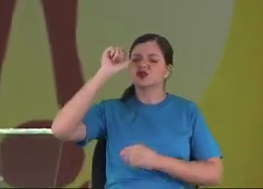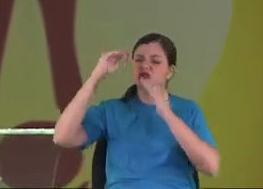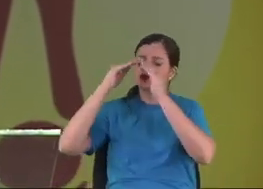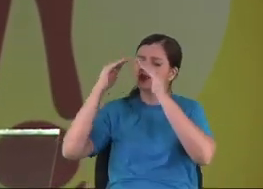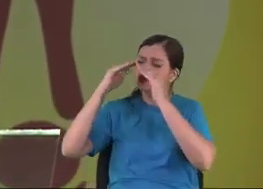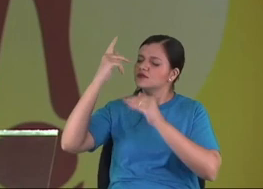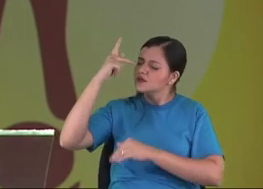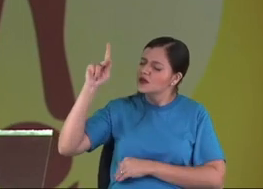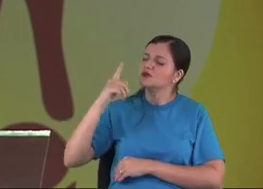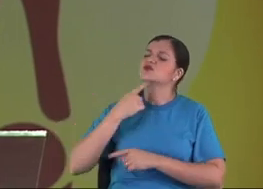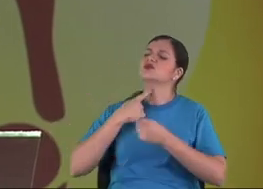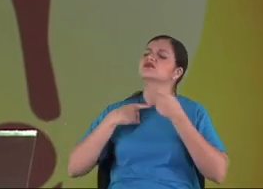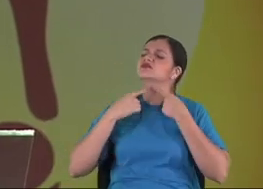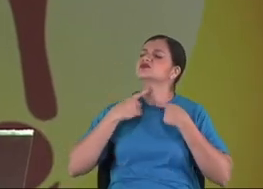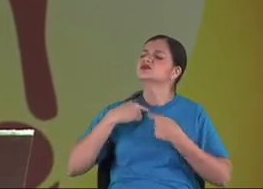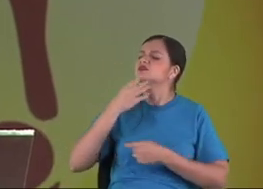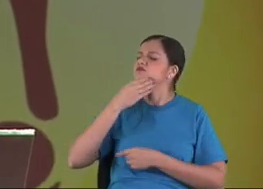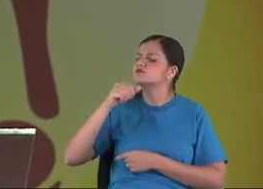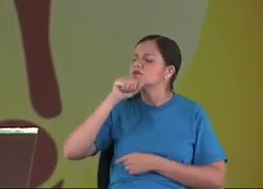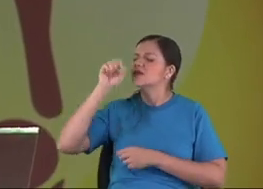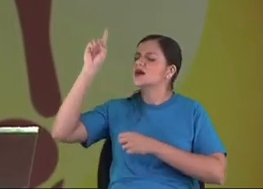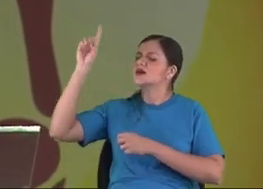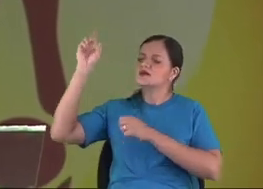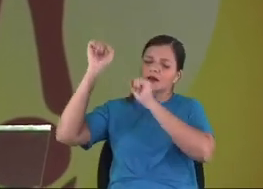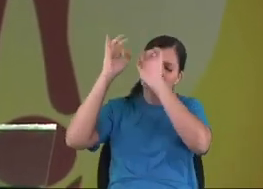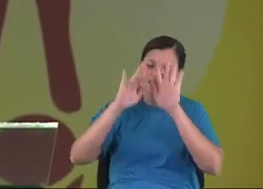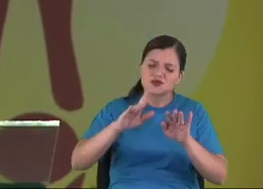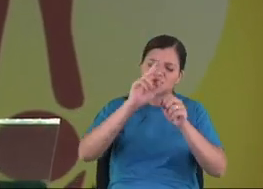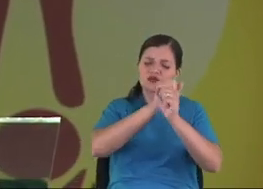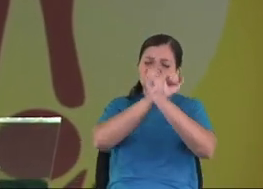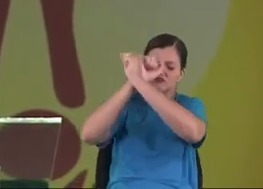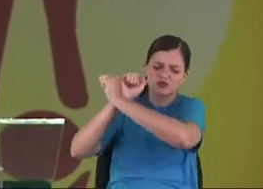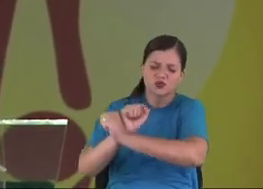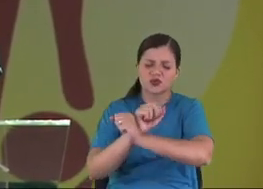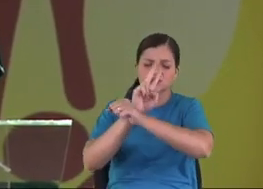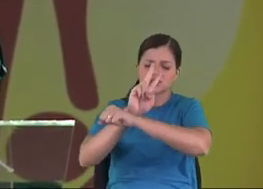vontade. Pai, abençoe, proteja, guarde.